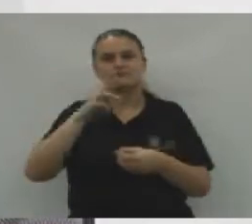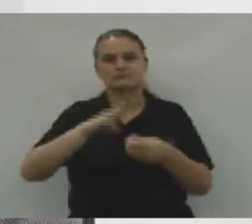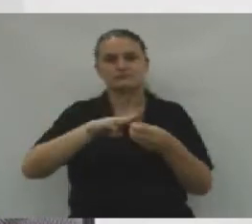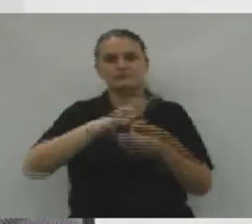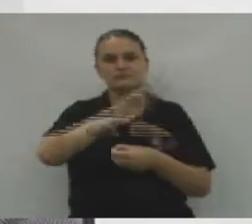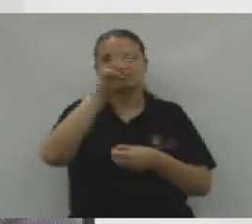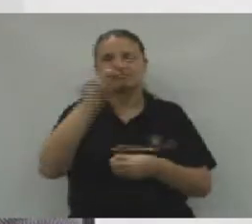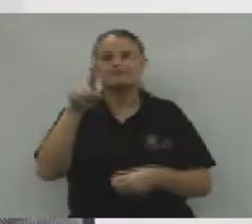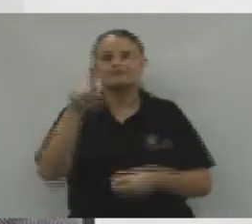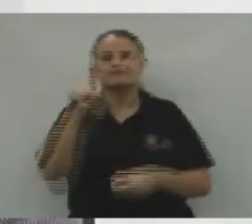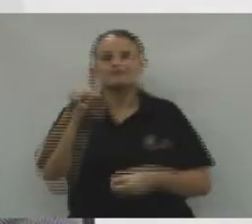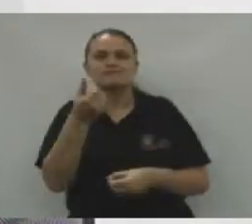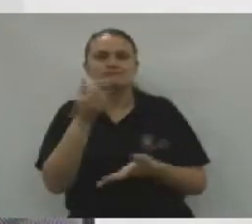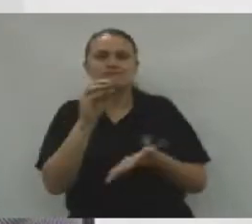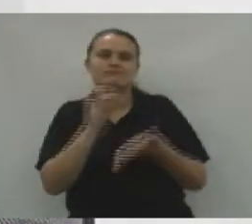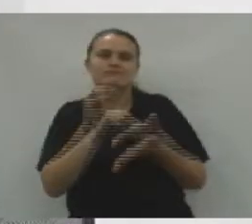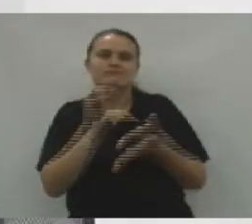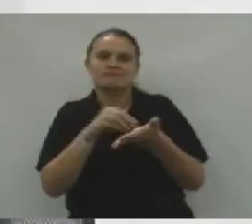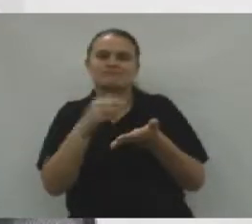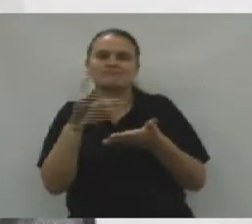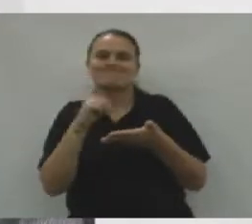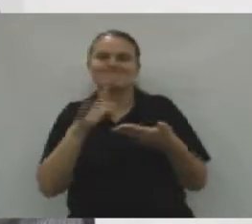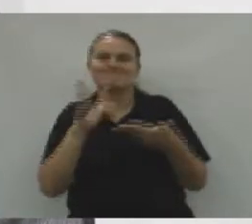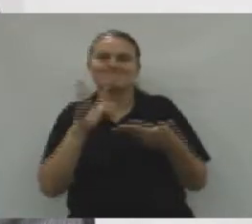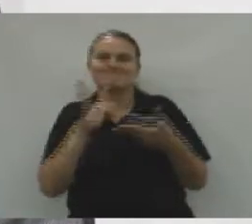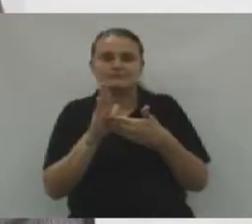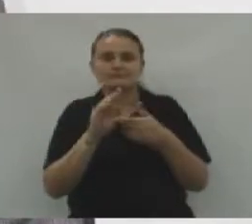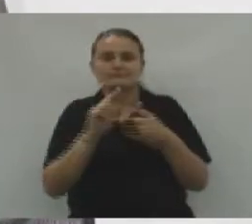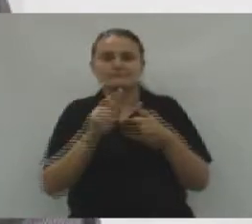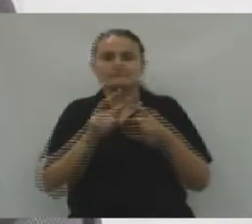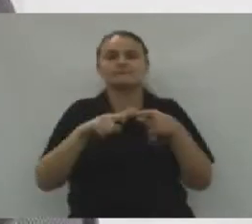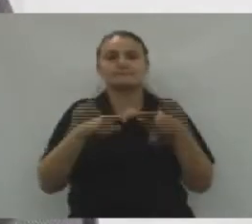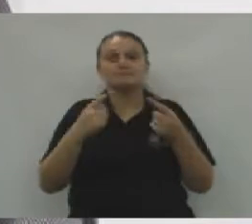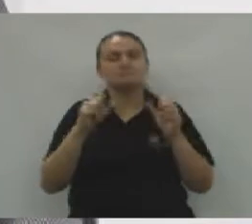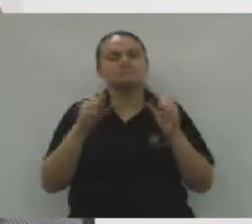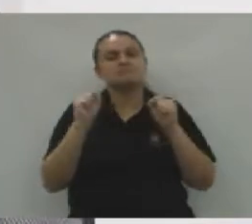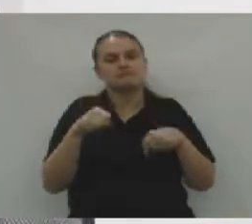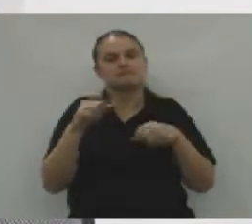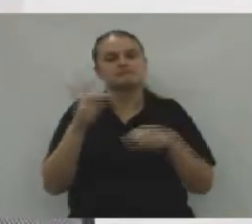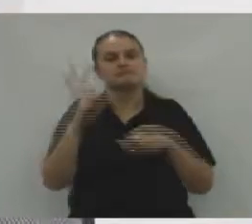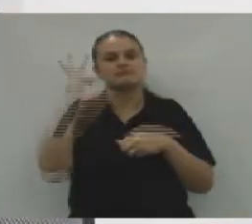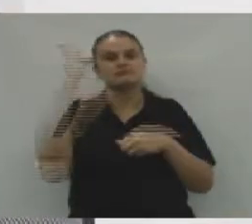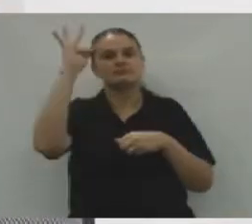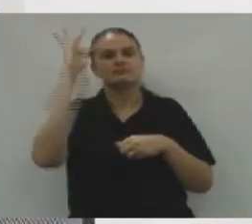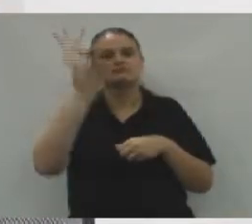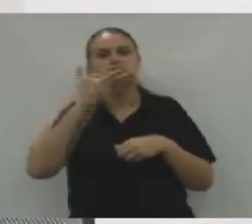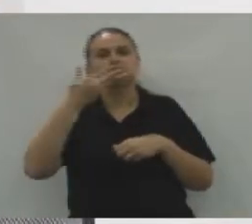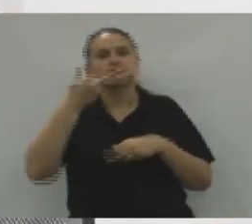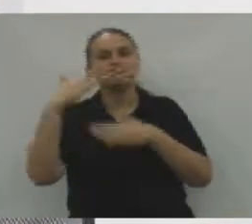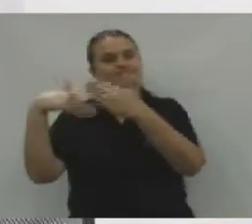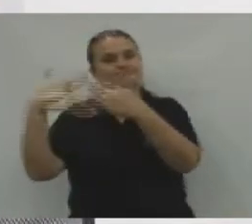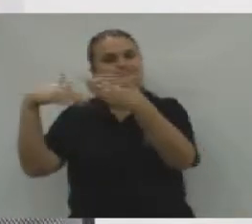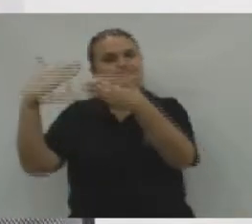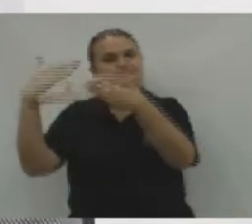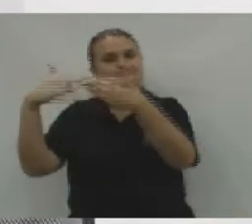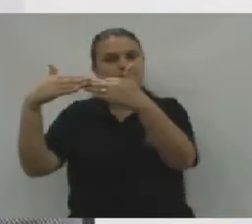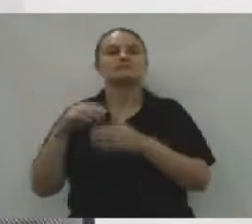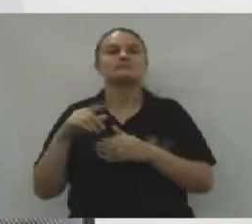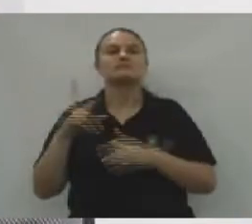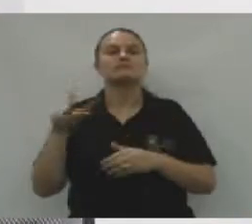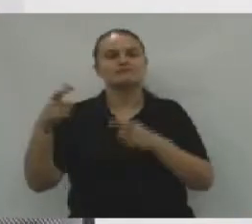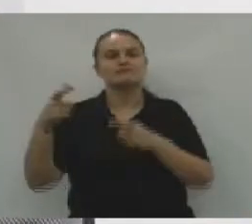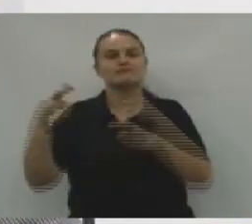ela é um pouco limitada. Mas tem um grande potencial, né? Então, é uma área que